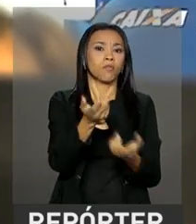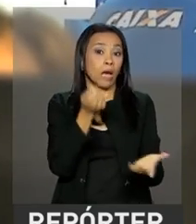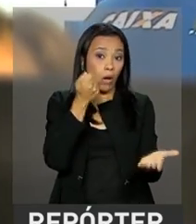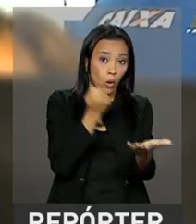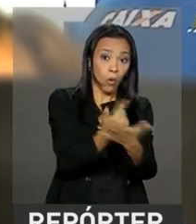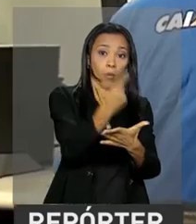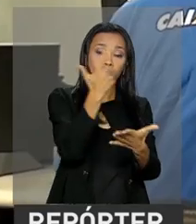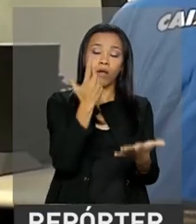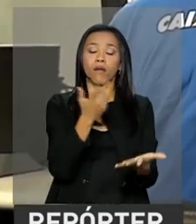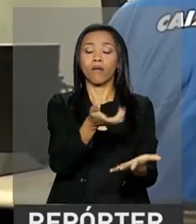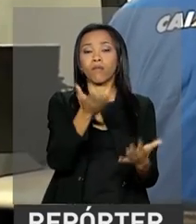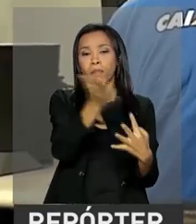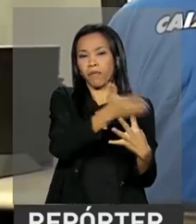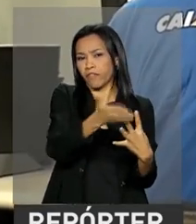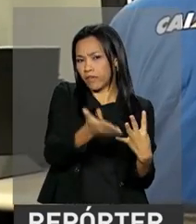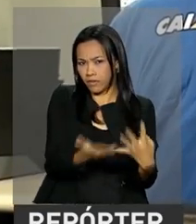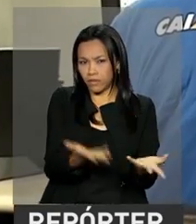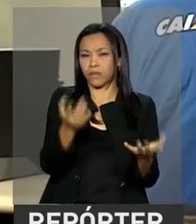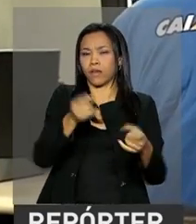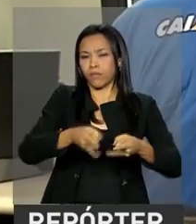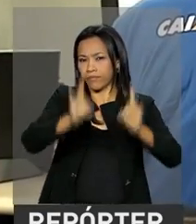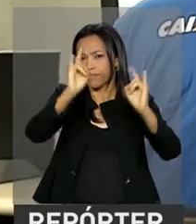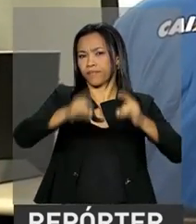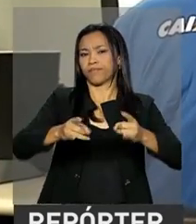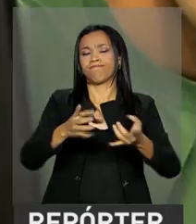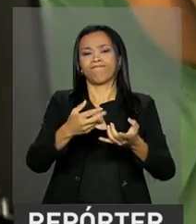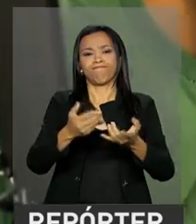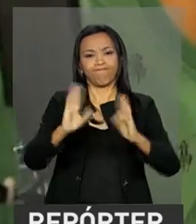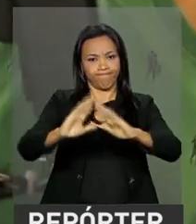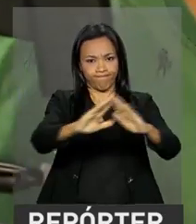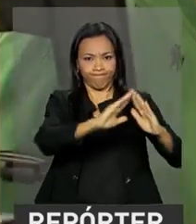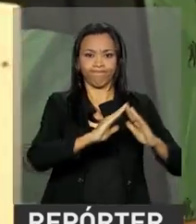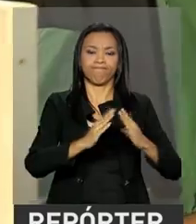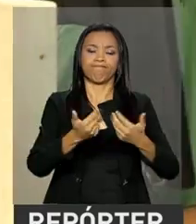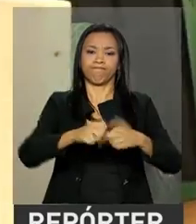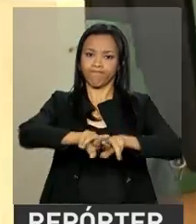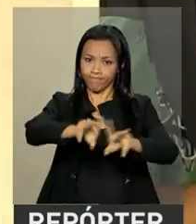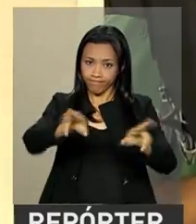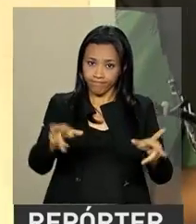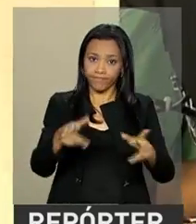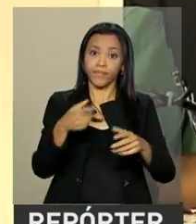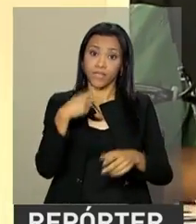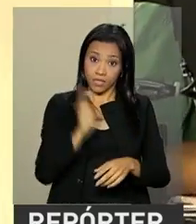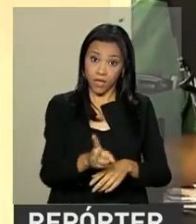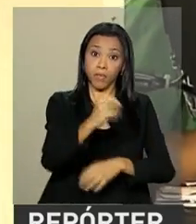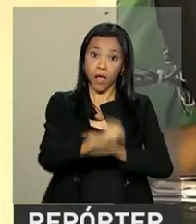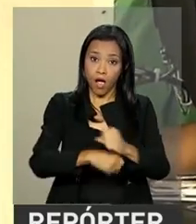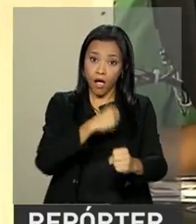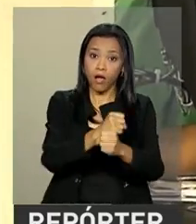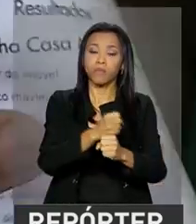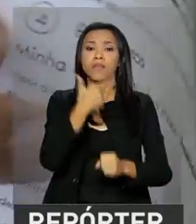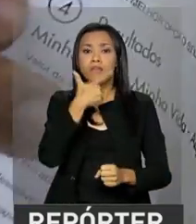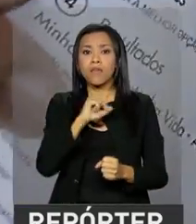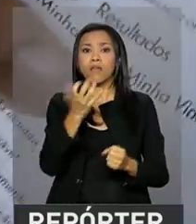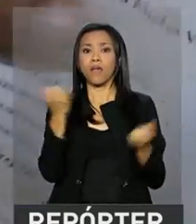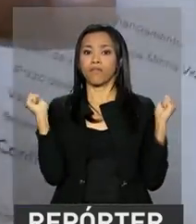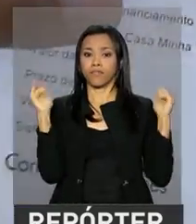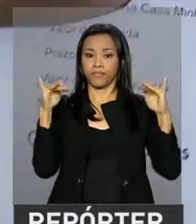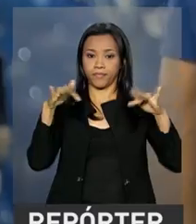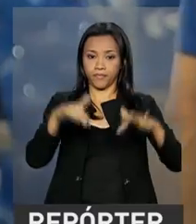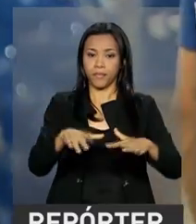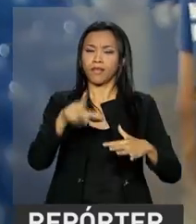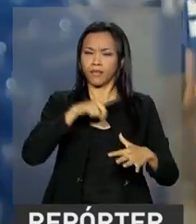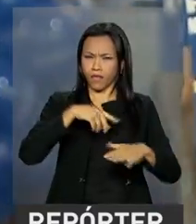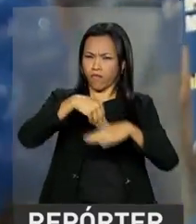12% dos financiamentos Imobiliários efetivados pela Caixa anualmente e para quem pretende comparecer ao ferão da caixa